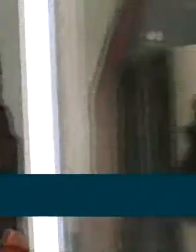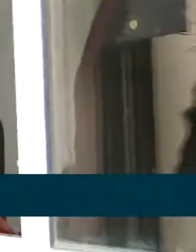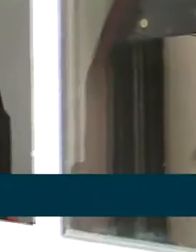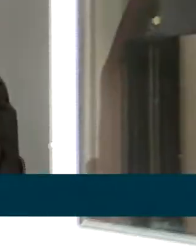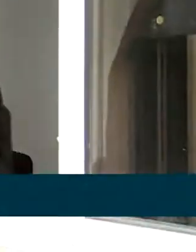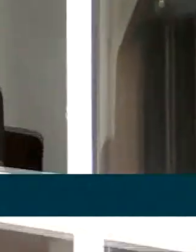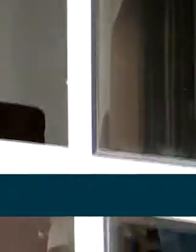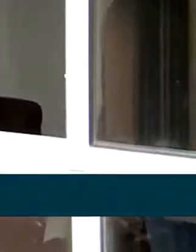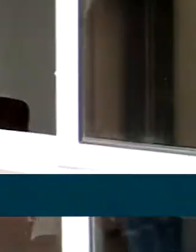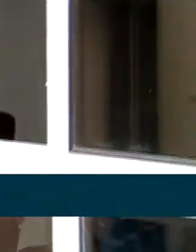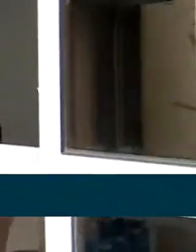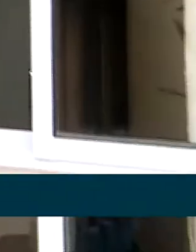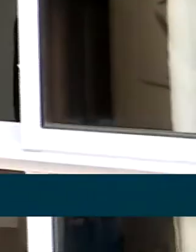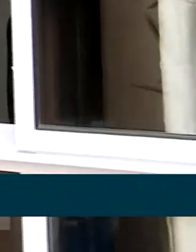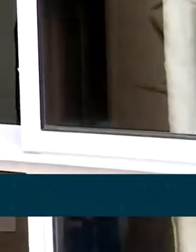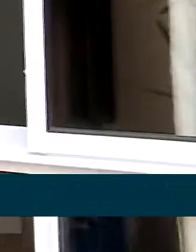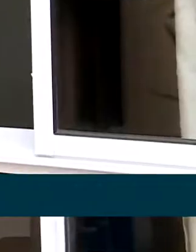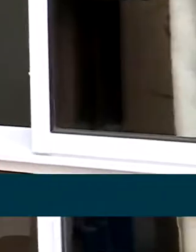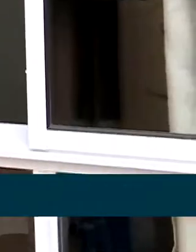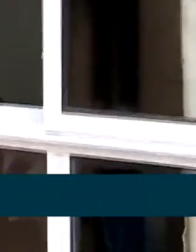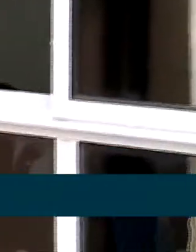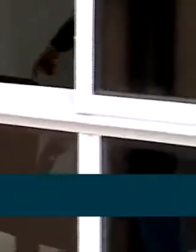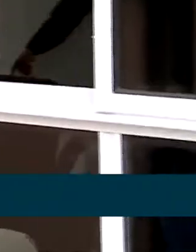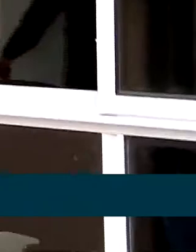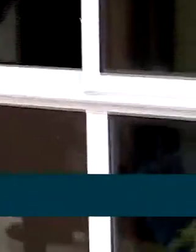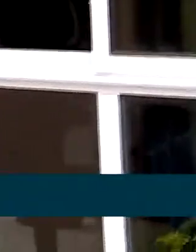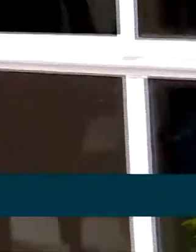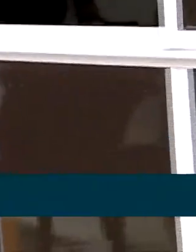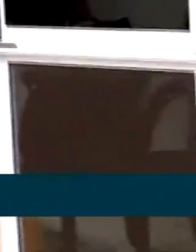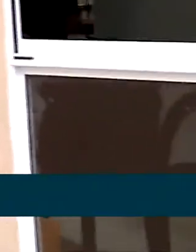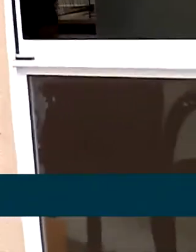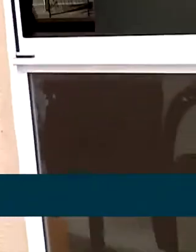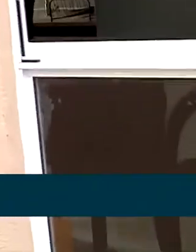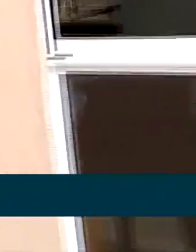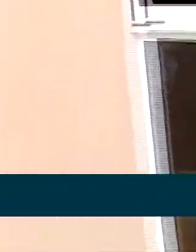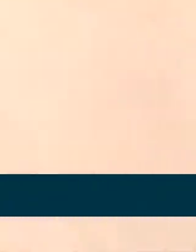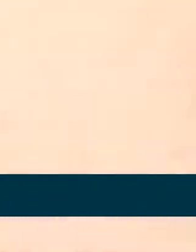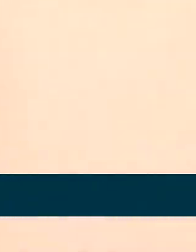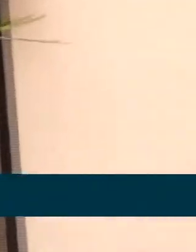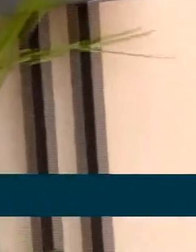O ministro general Heleno, do Gabinete de Segurança Institucional, também acompanha o presidente.